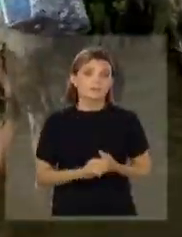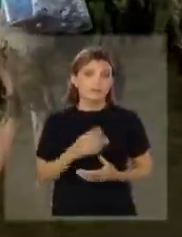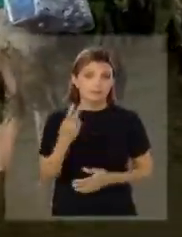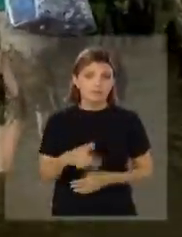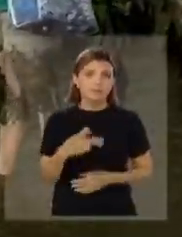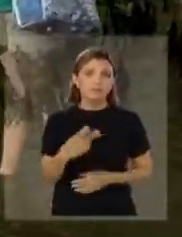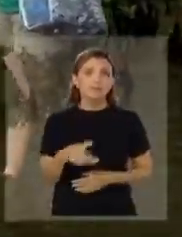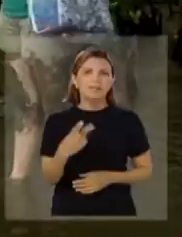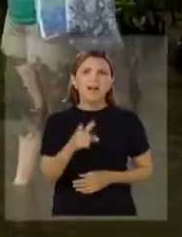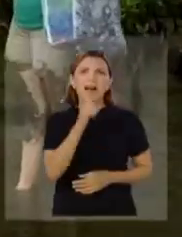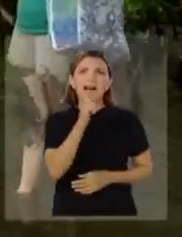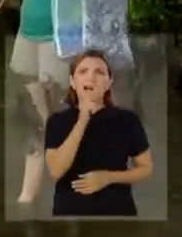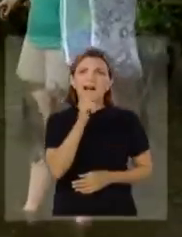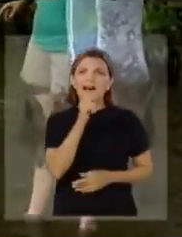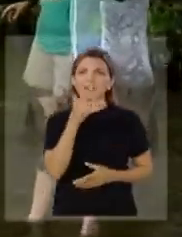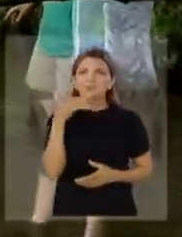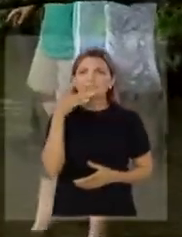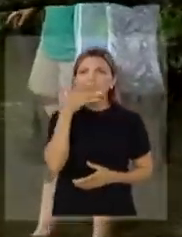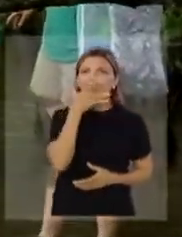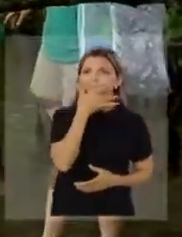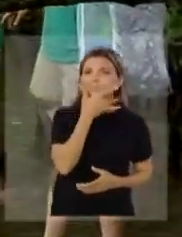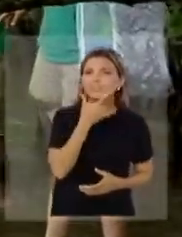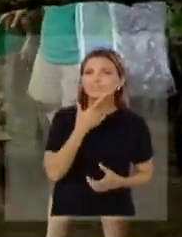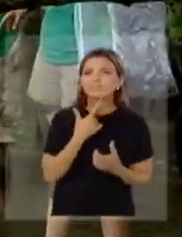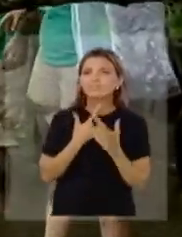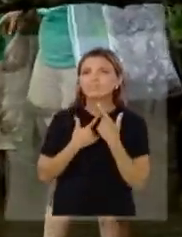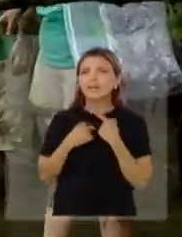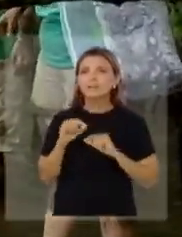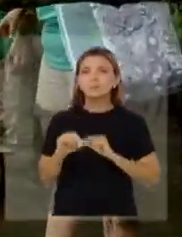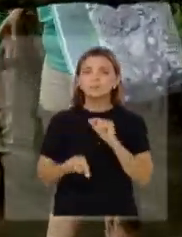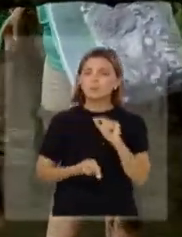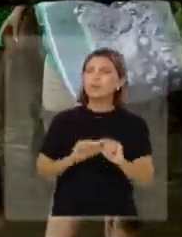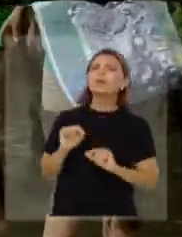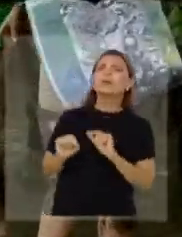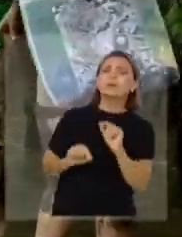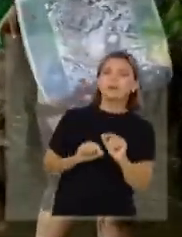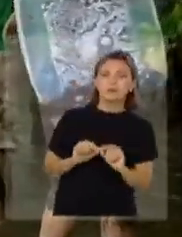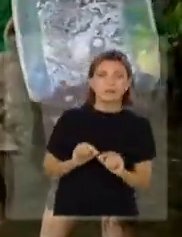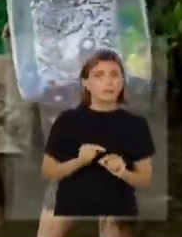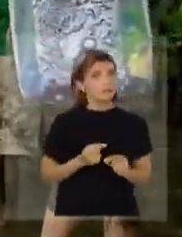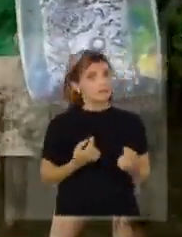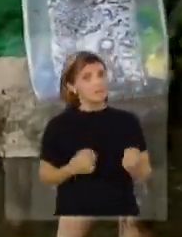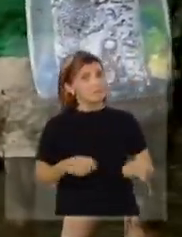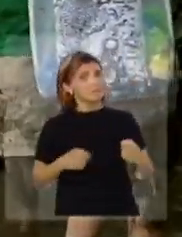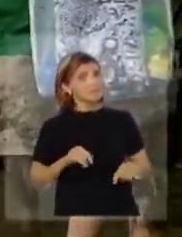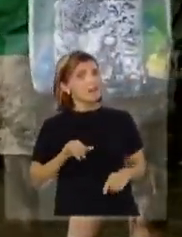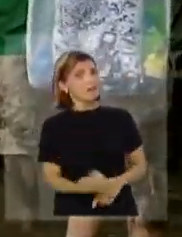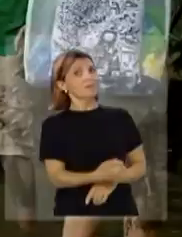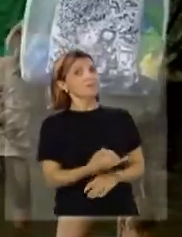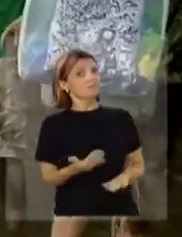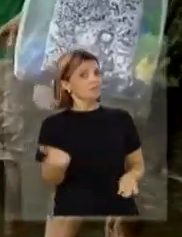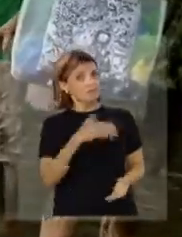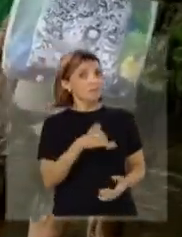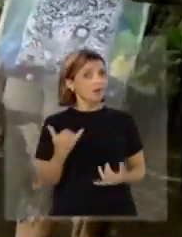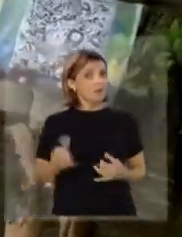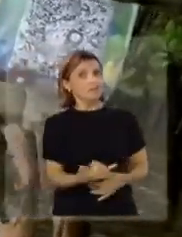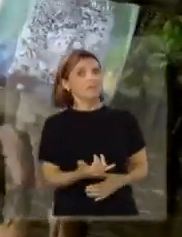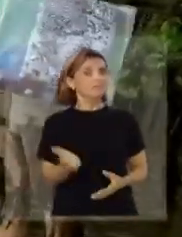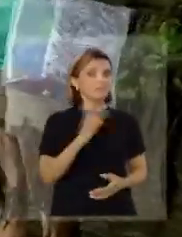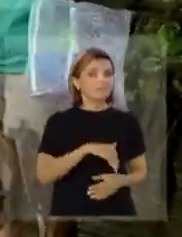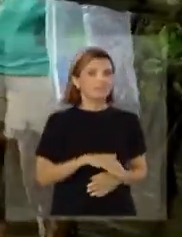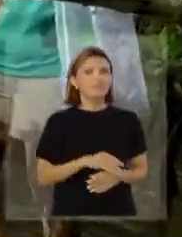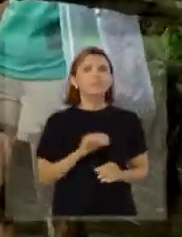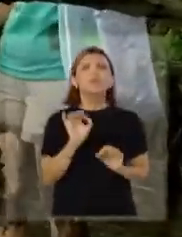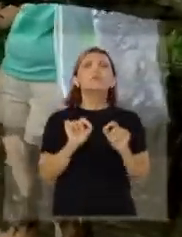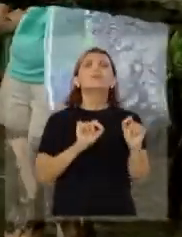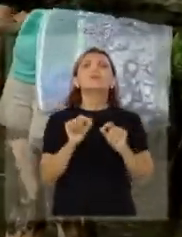vocês. Essa lama tá irresistível, hein? Como assim? Ué, quem tá na lama é pra se sujar, né? Eu também